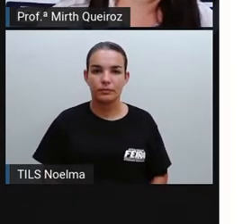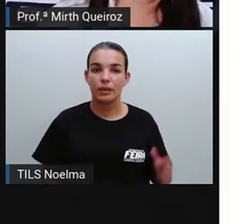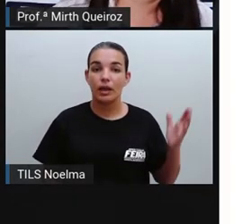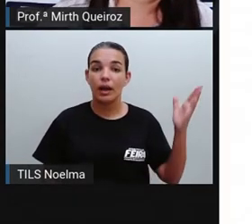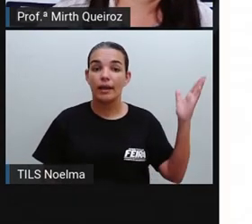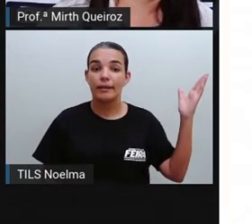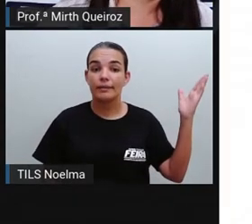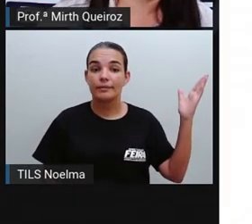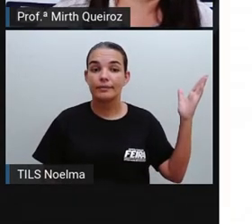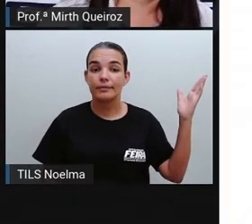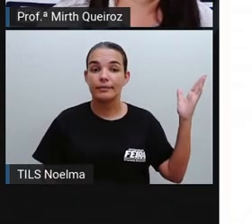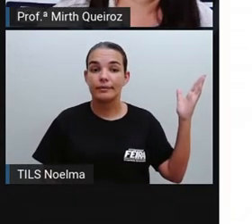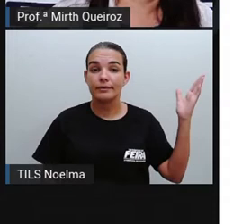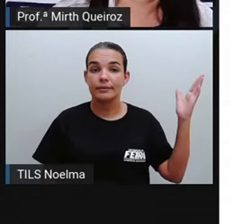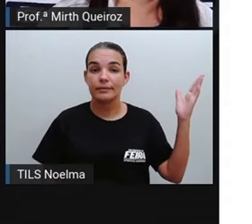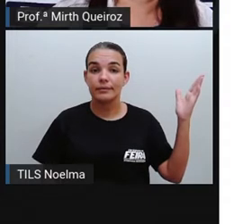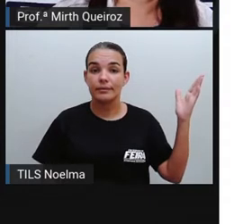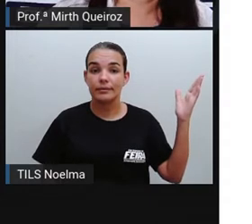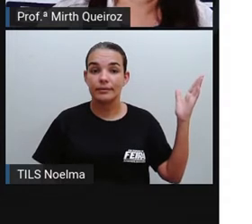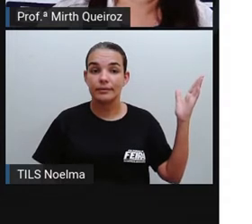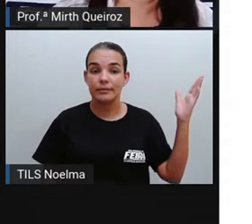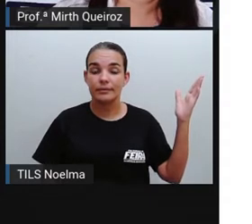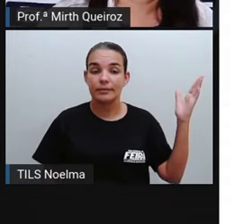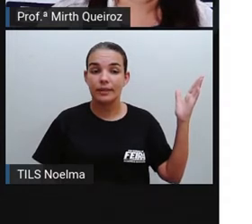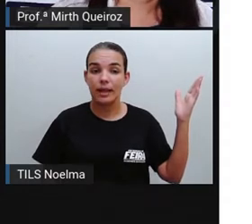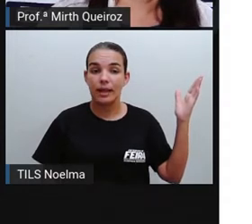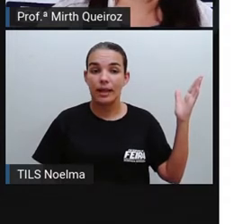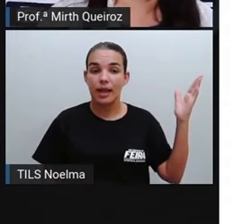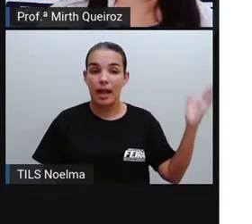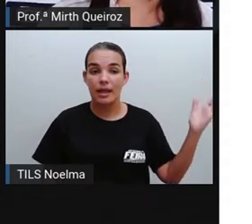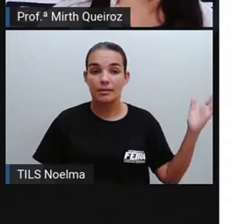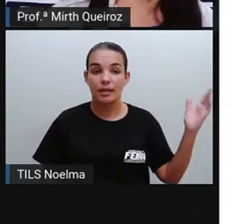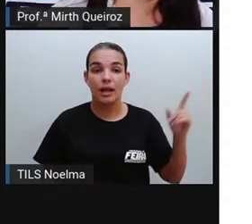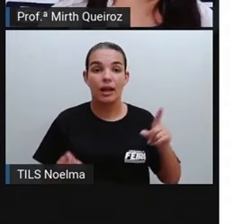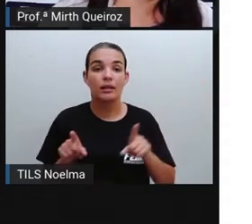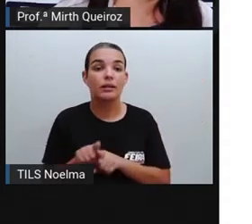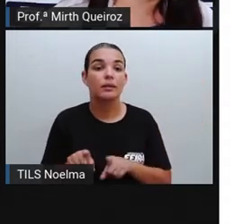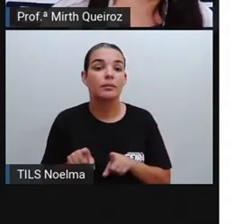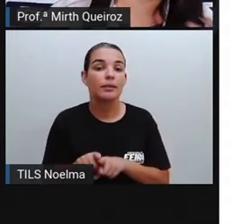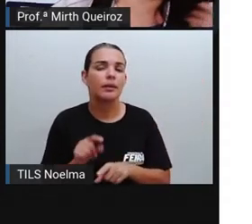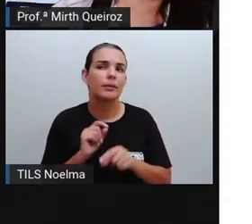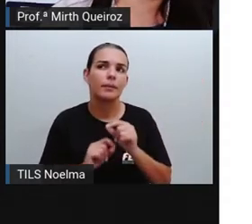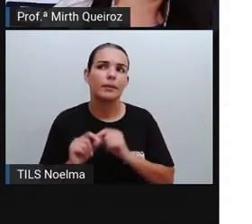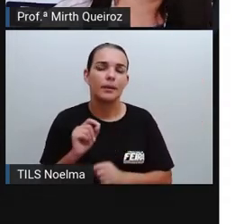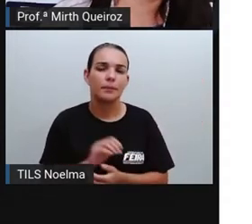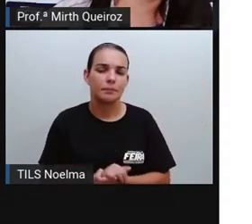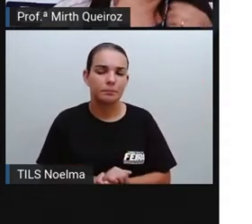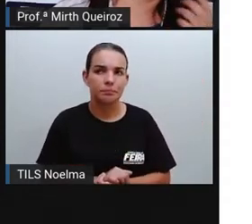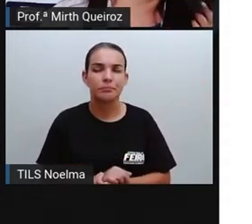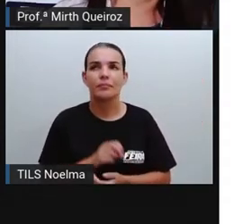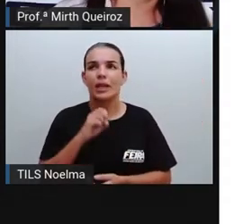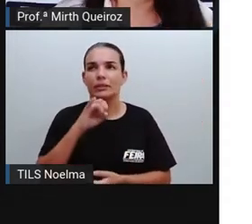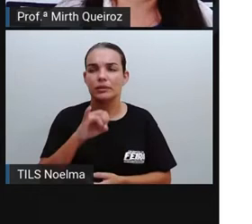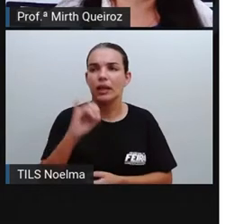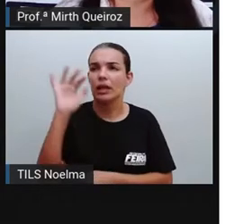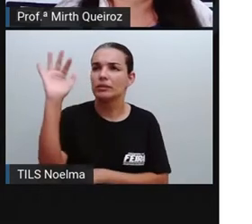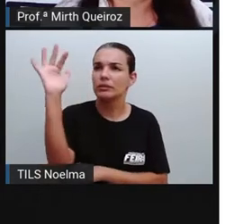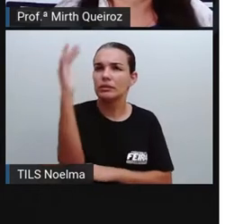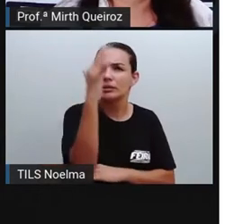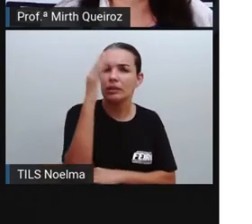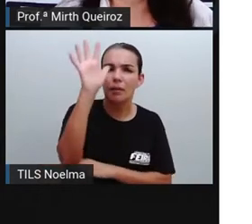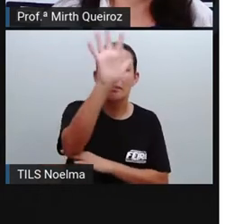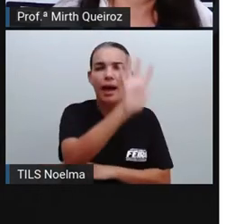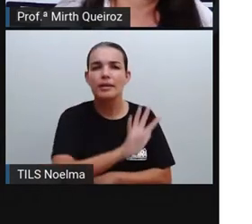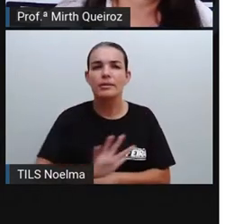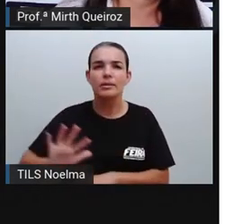na natureza, sem que haja intervenção humana. E ela só, mas por se tratar de uma paisagem natural,